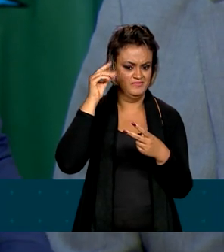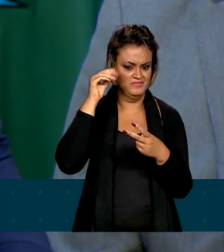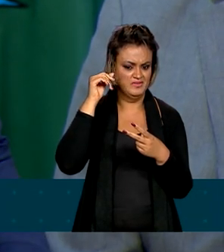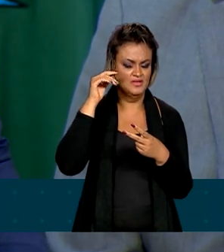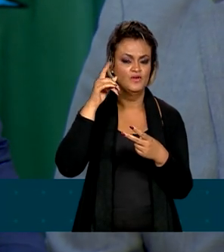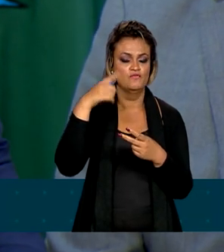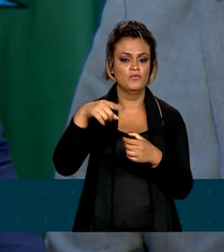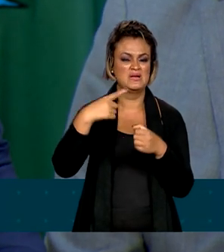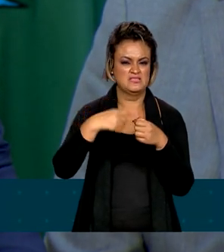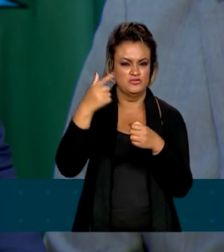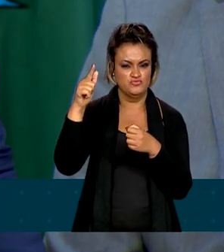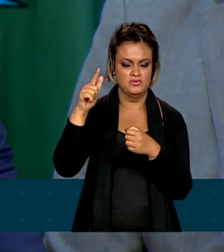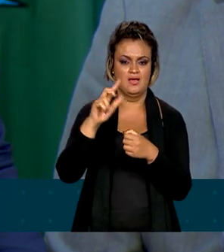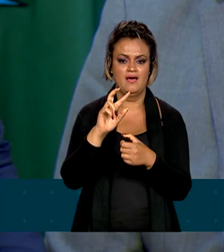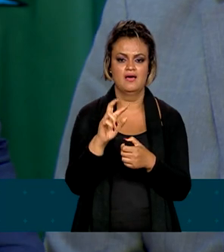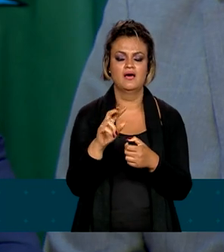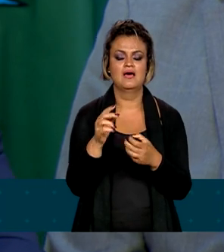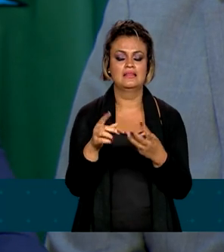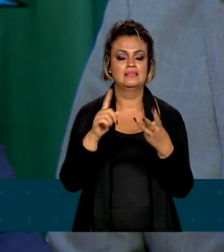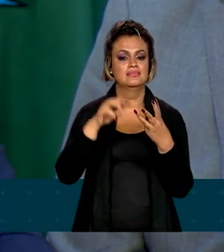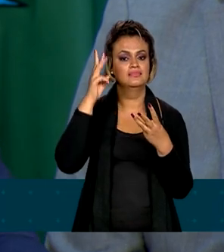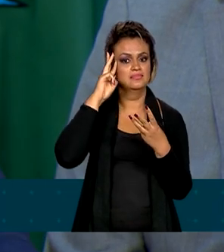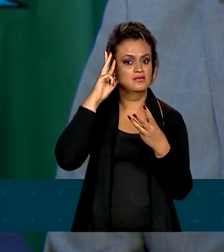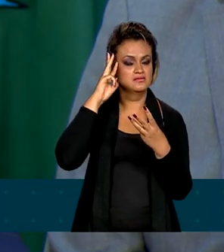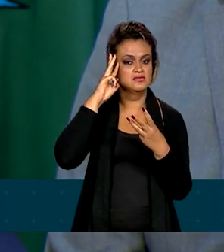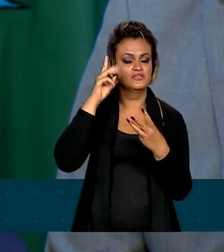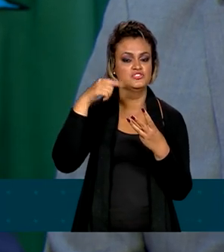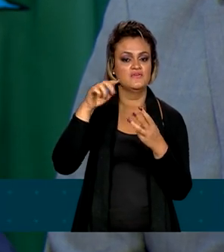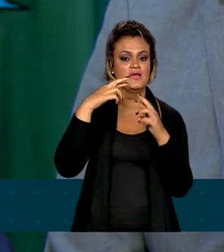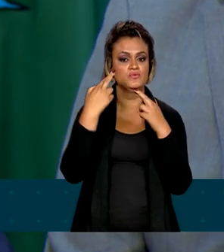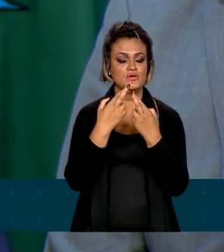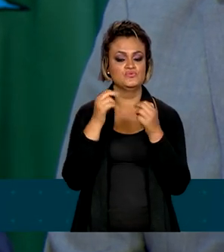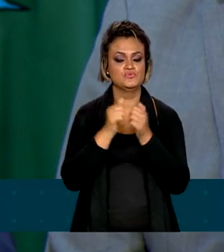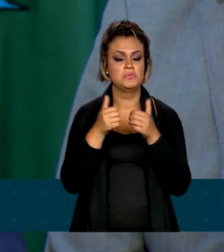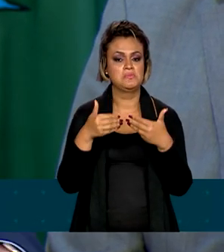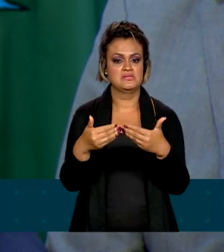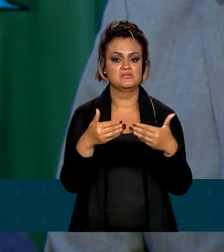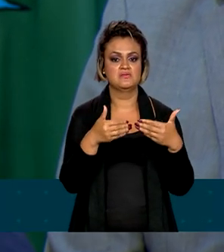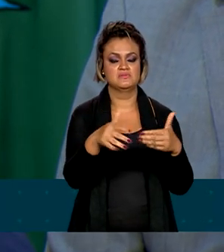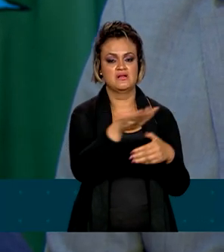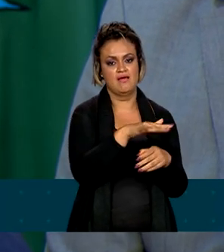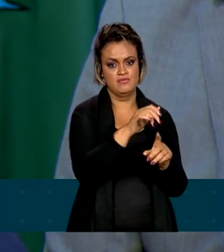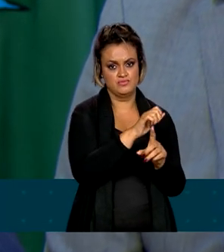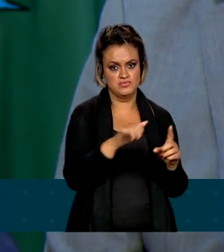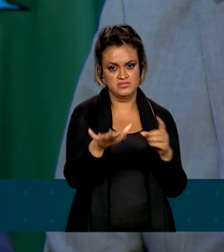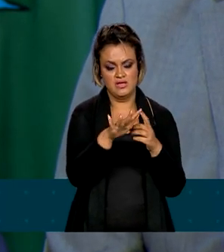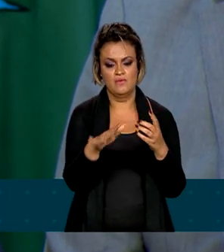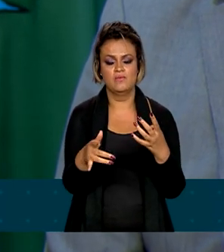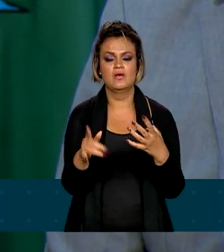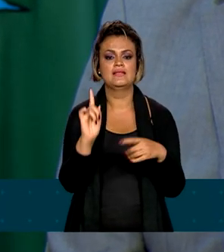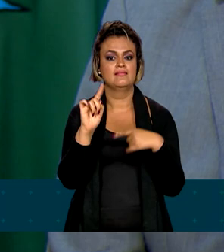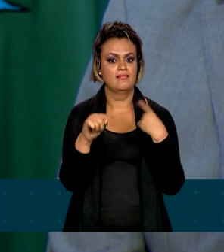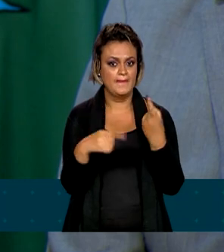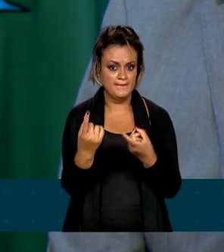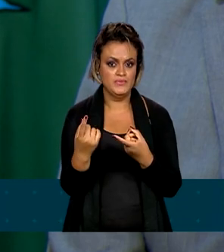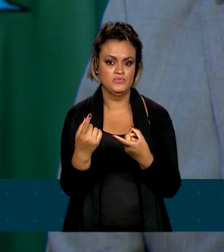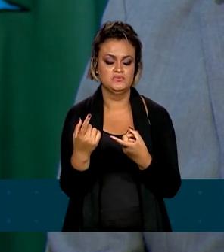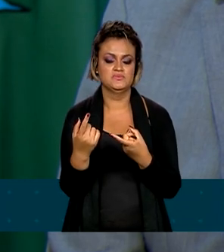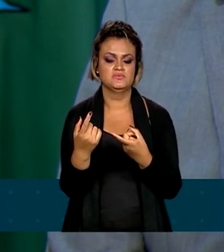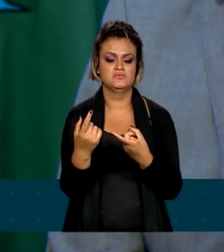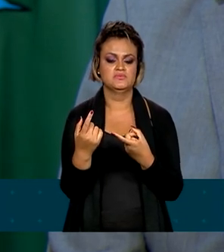Serra do Sol. Na terça-feira nós vamos ter uma reunião com os ministérios da área social e depois vamos